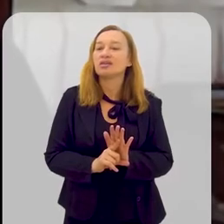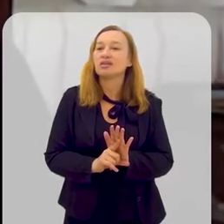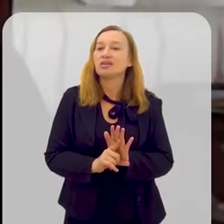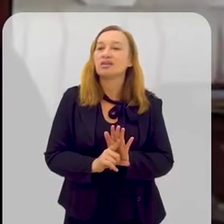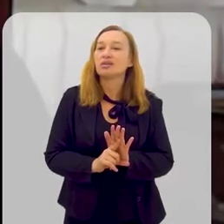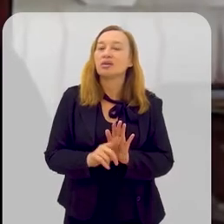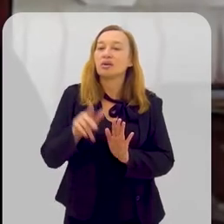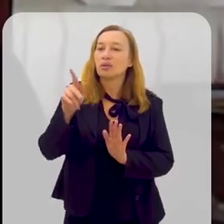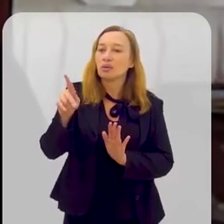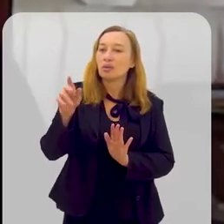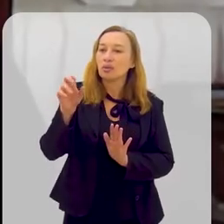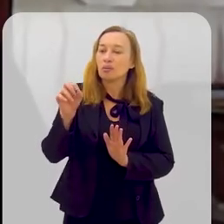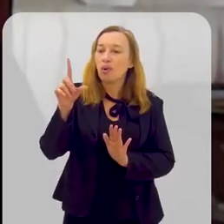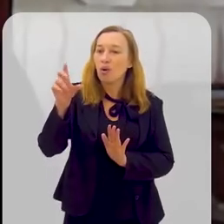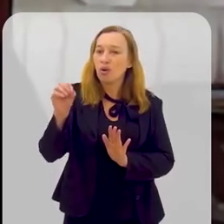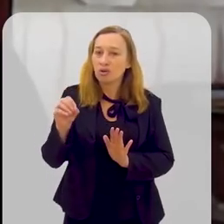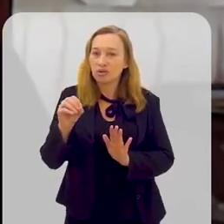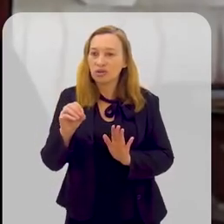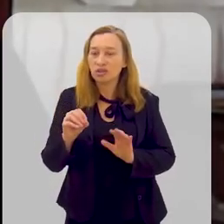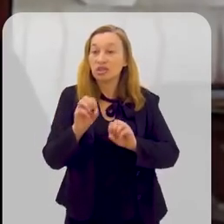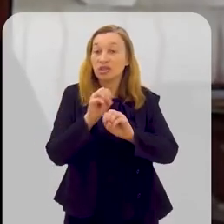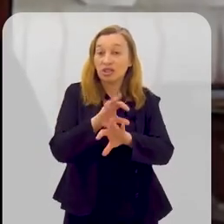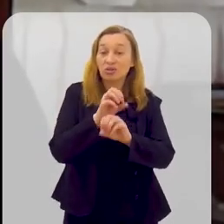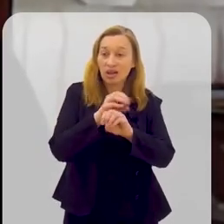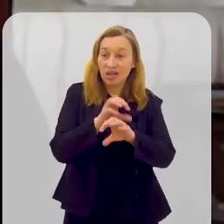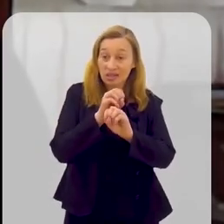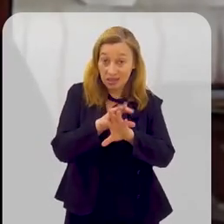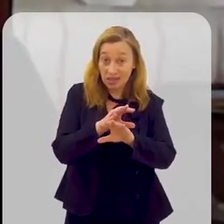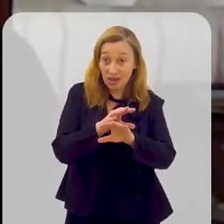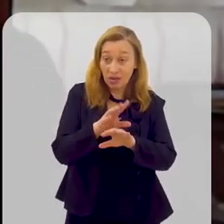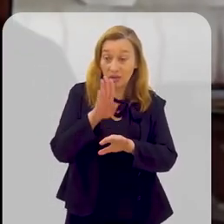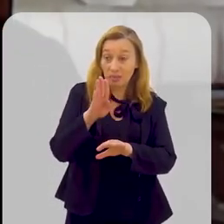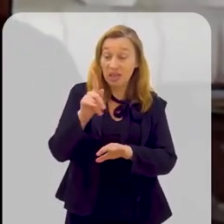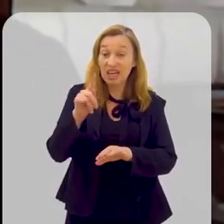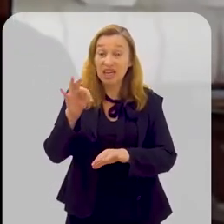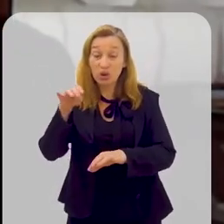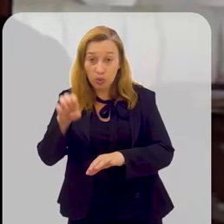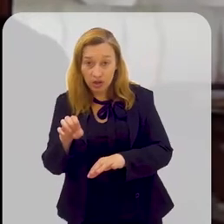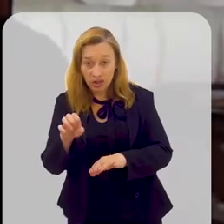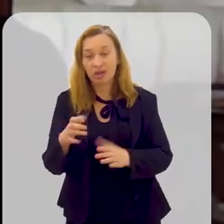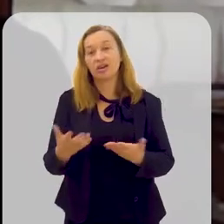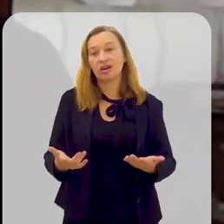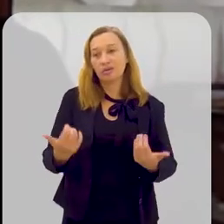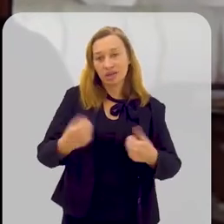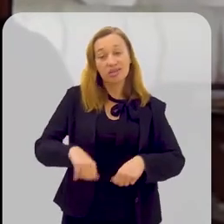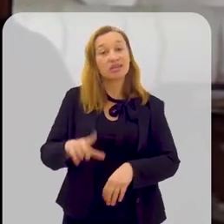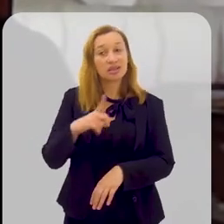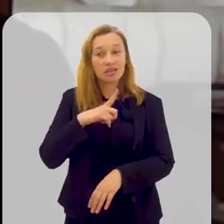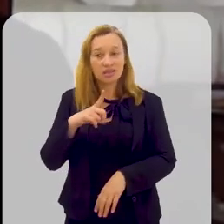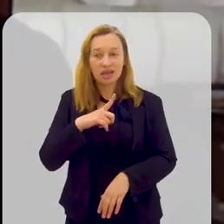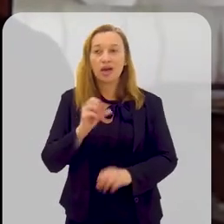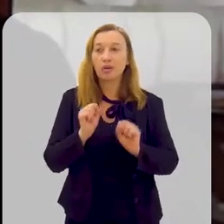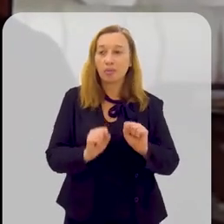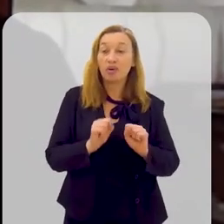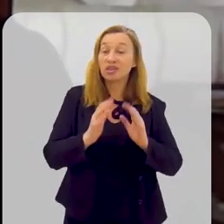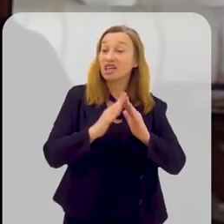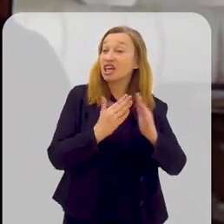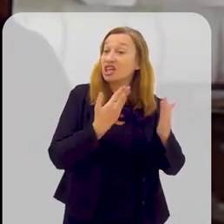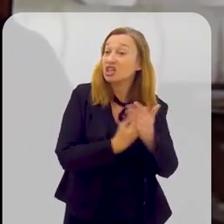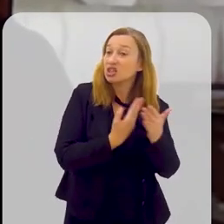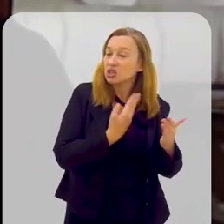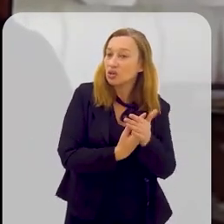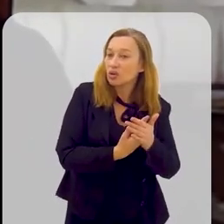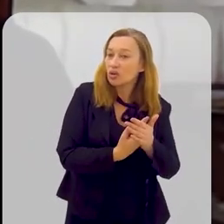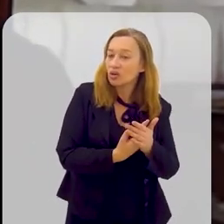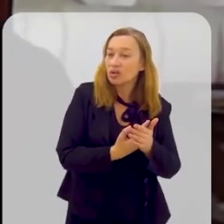que haja um polos de educação bilimbo esses polos de educação bilíngue podem ser